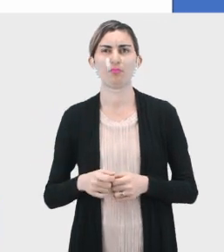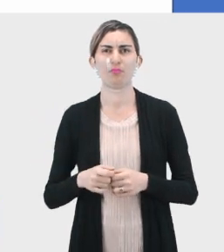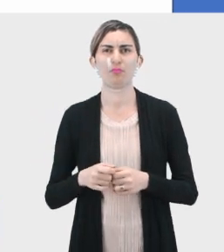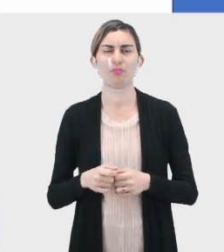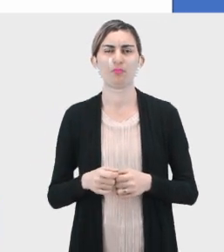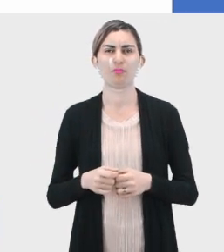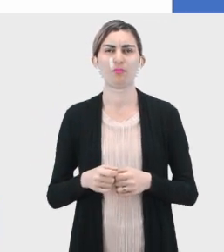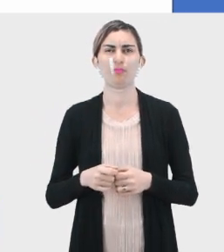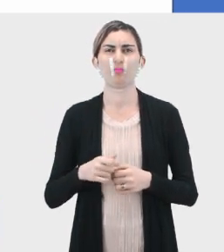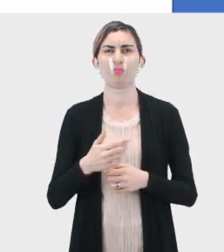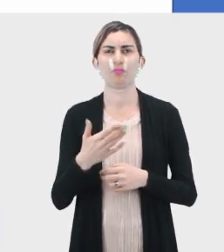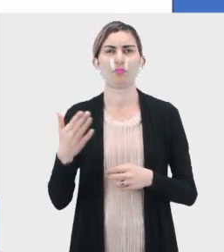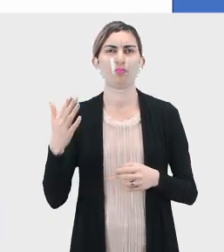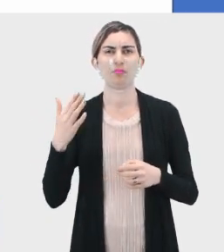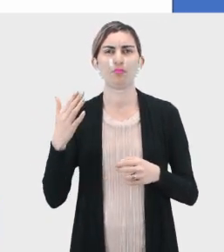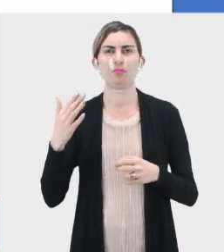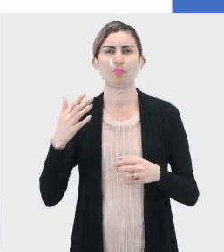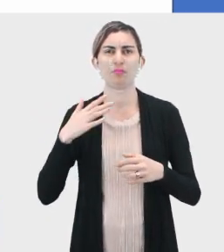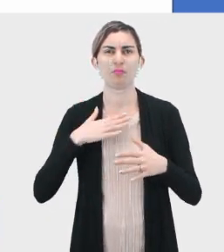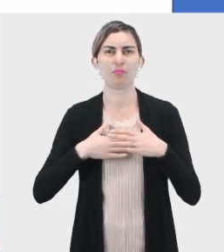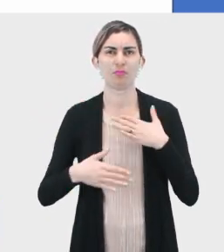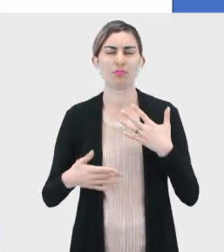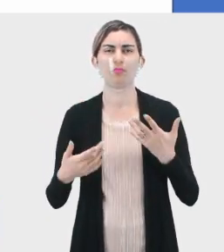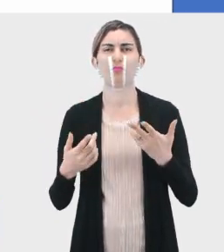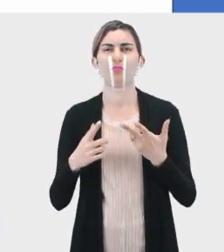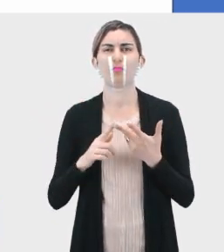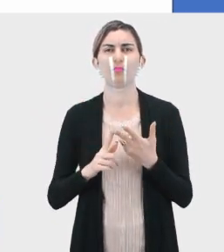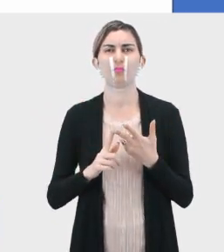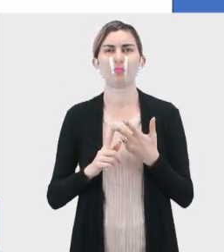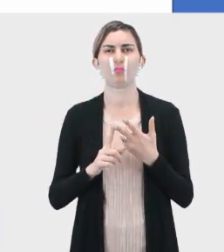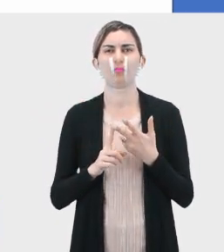Cute, fofa.